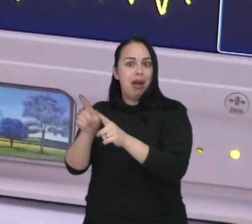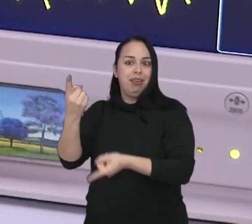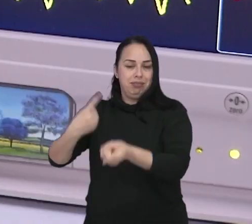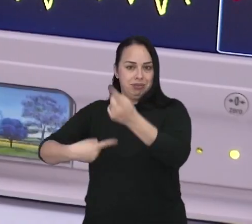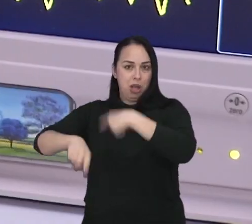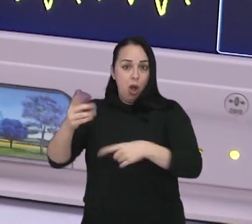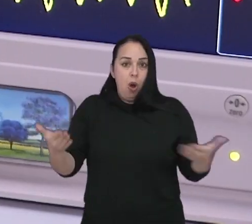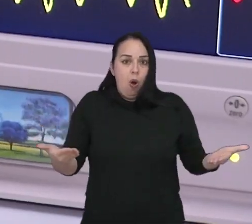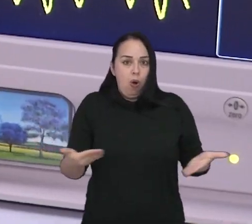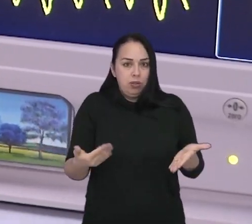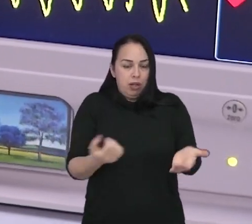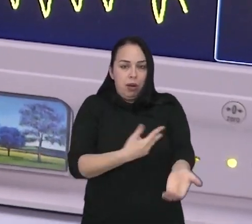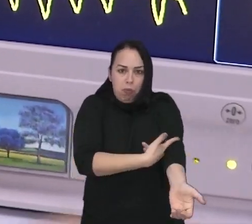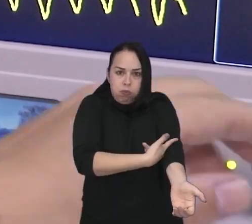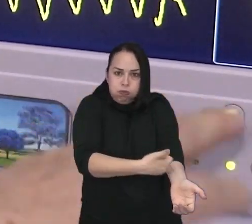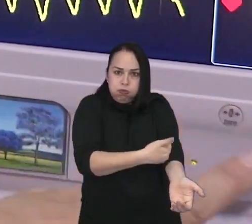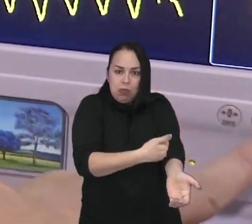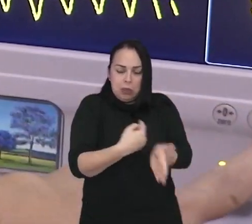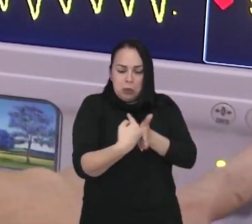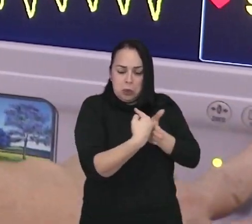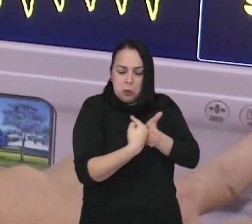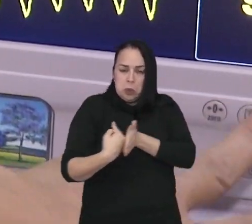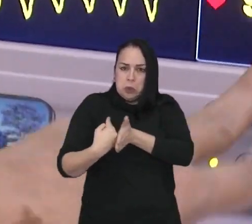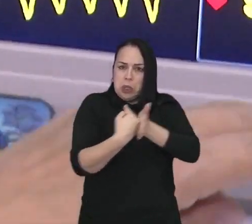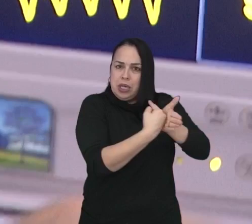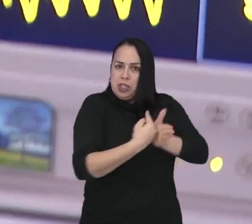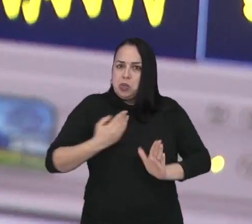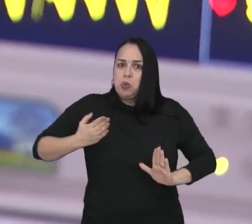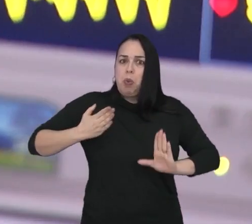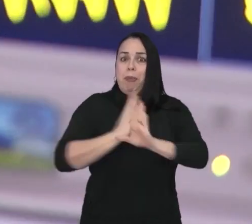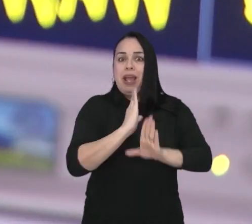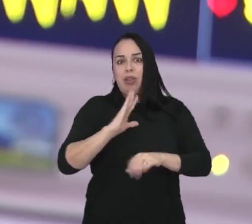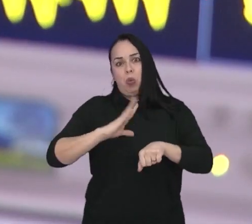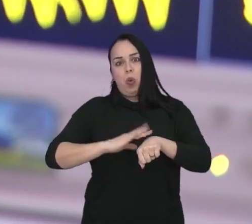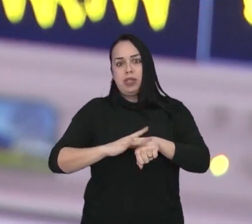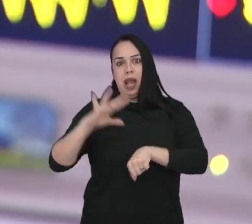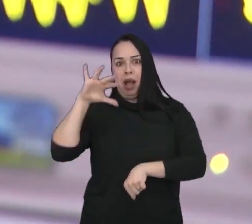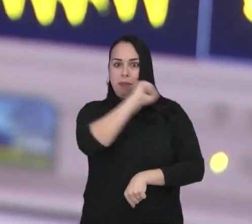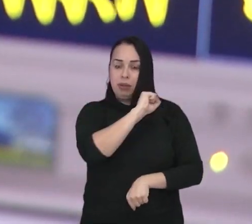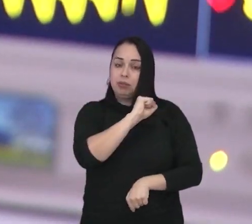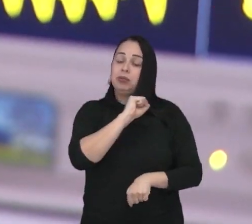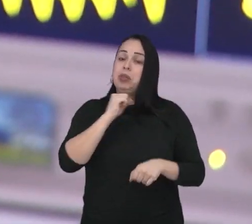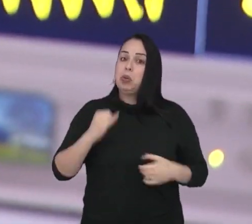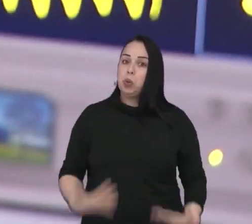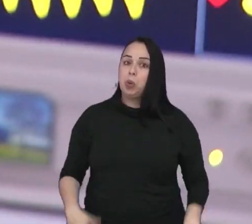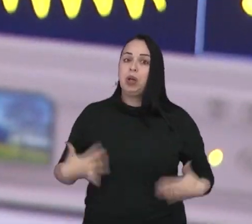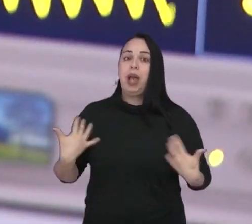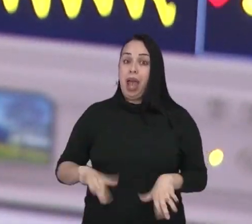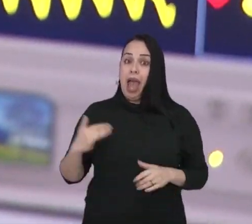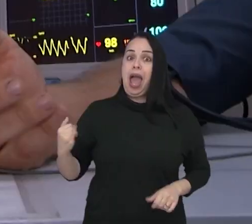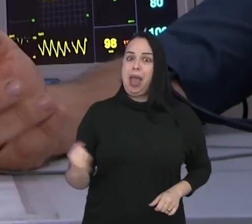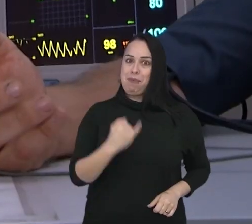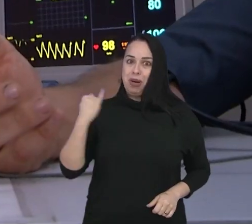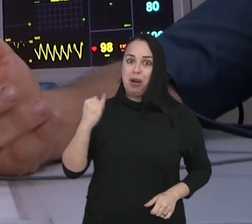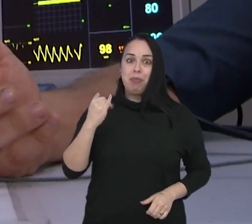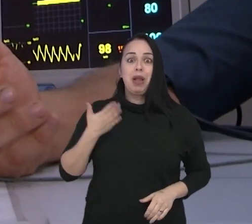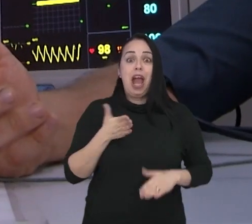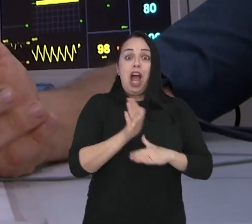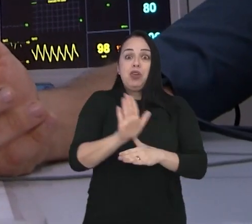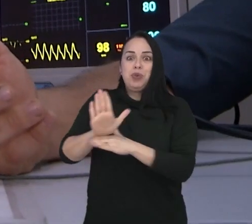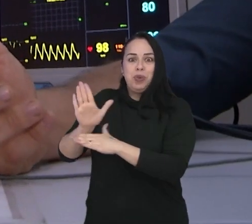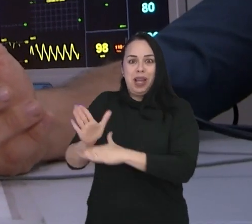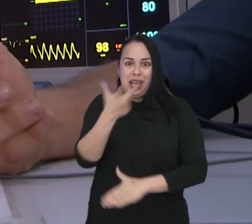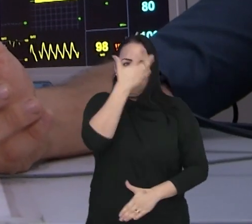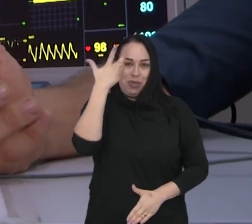evoluiu. Hoje, por meio de exames, é possível ter mais precisão para diagnosticar uma doença,